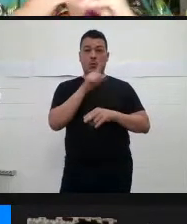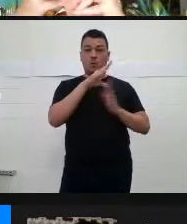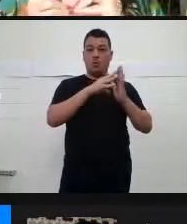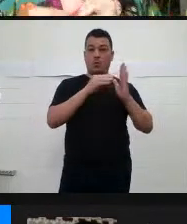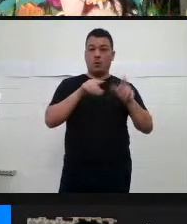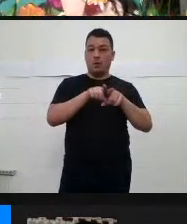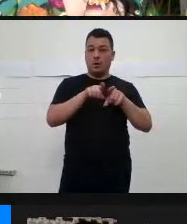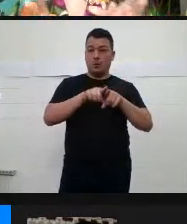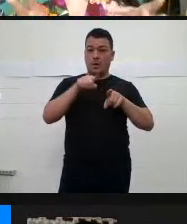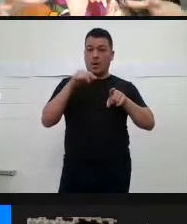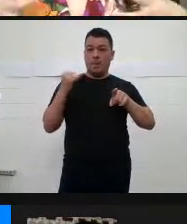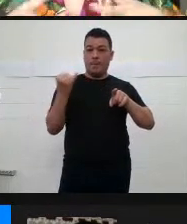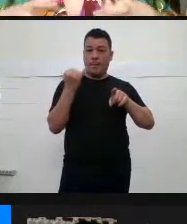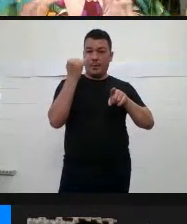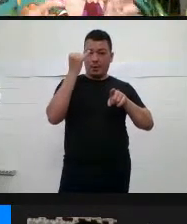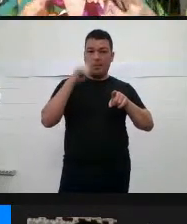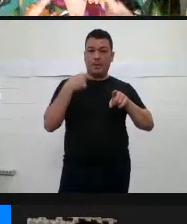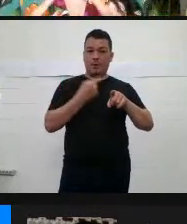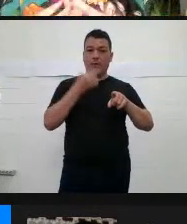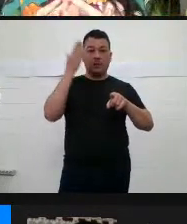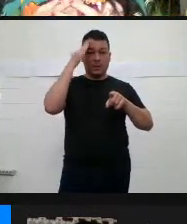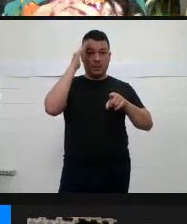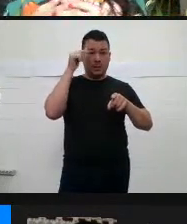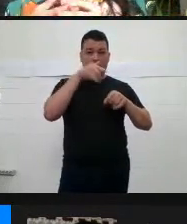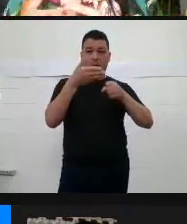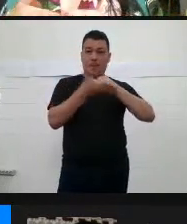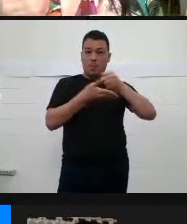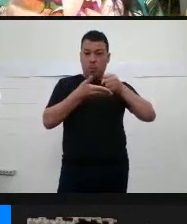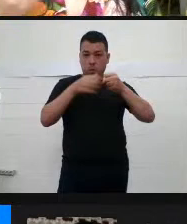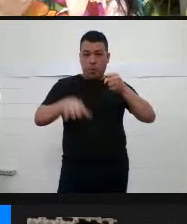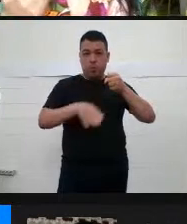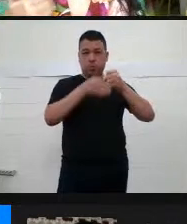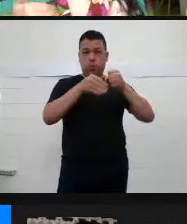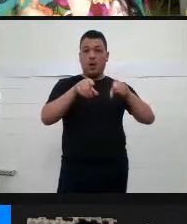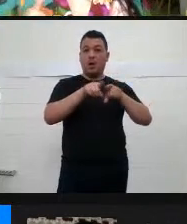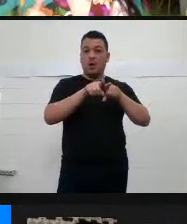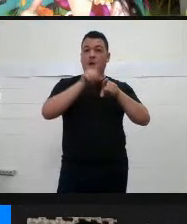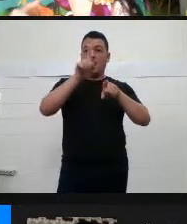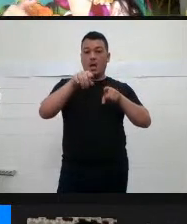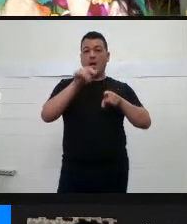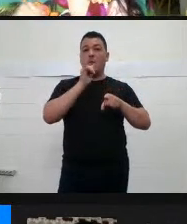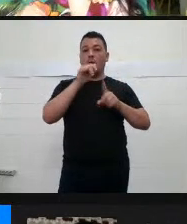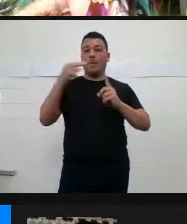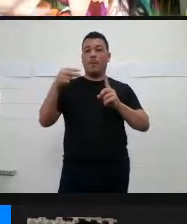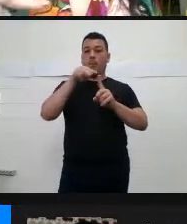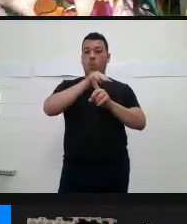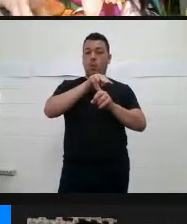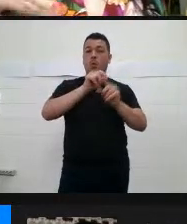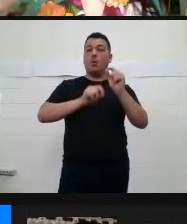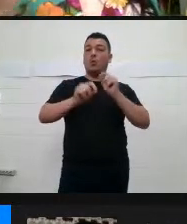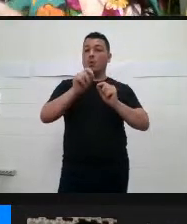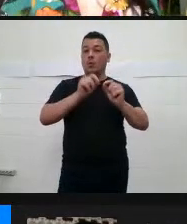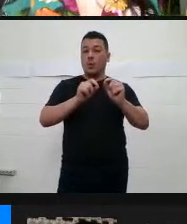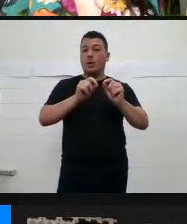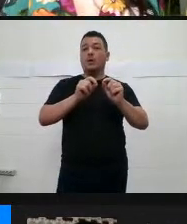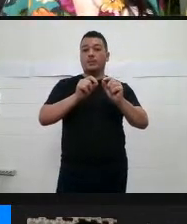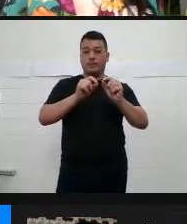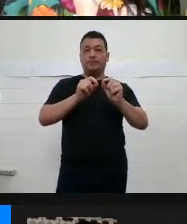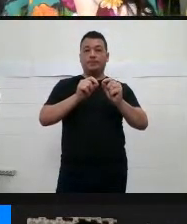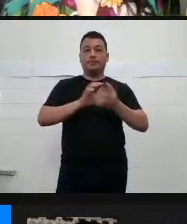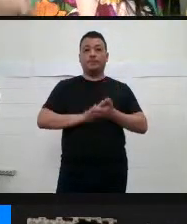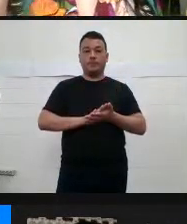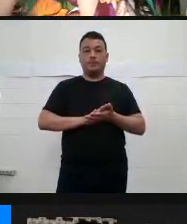ser importante para sedimentar essa visão corpórea é a própria perspectiva como a